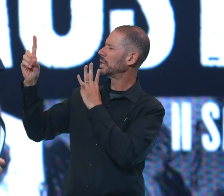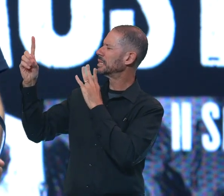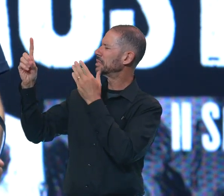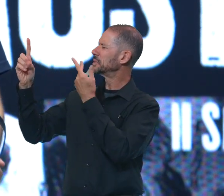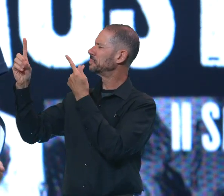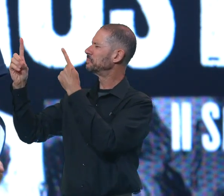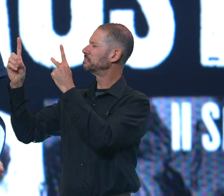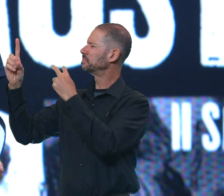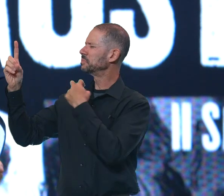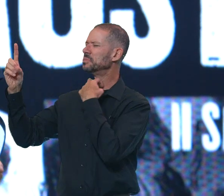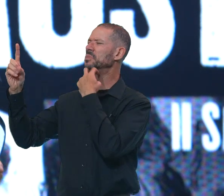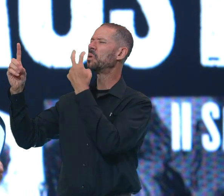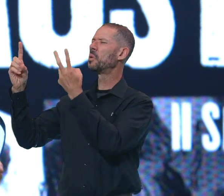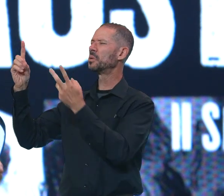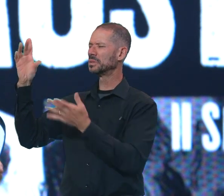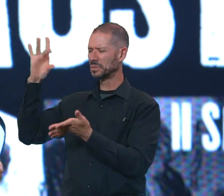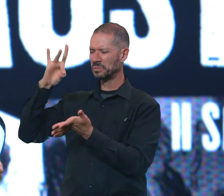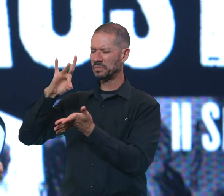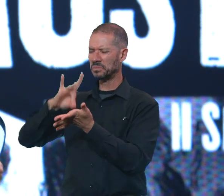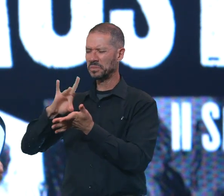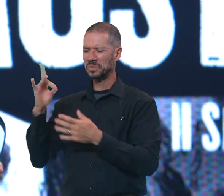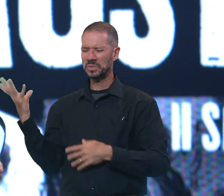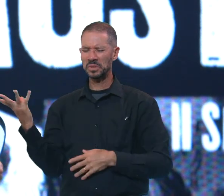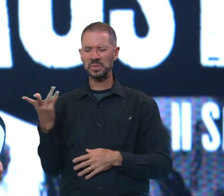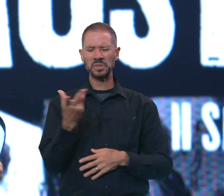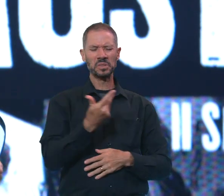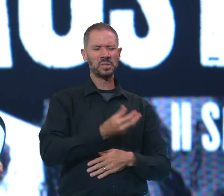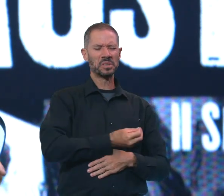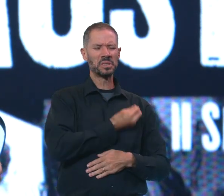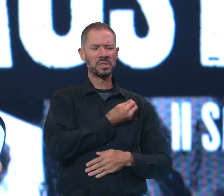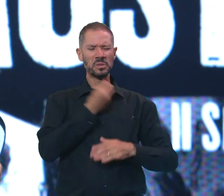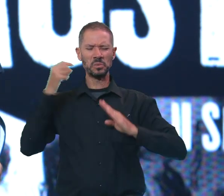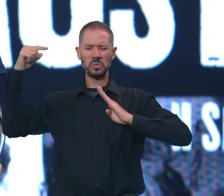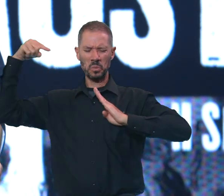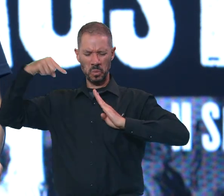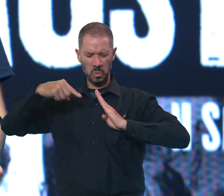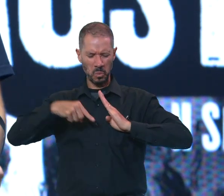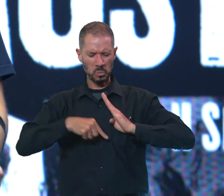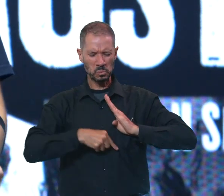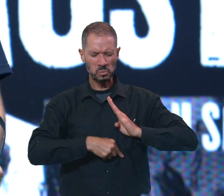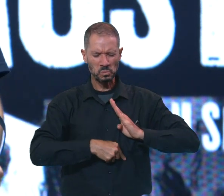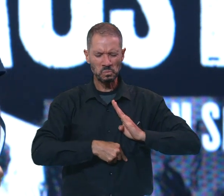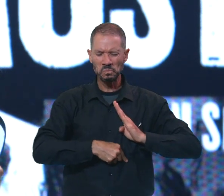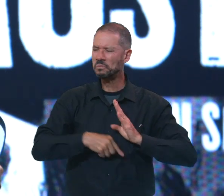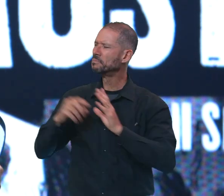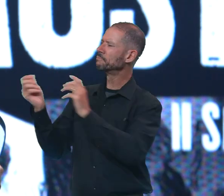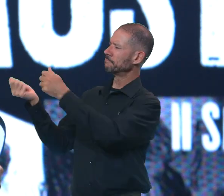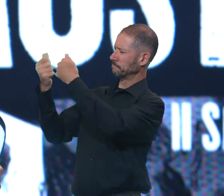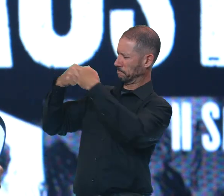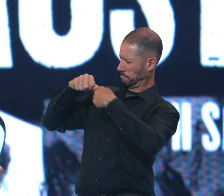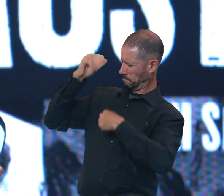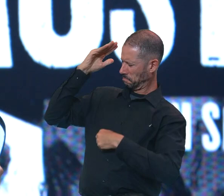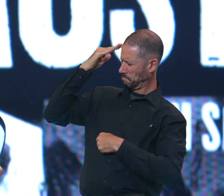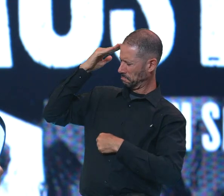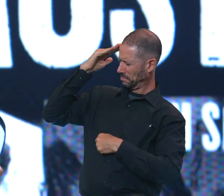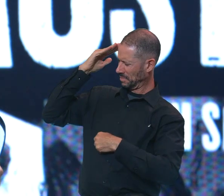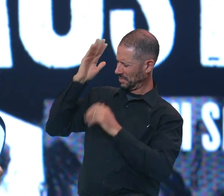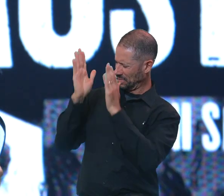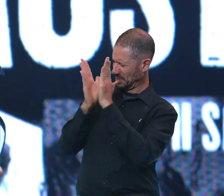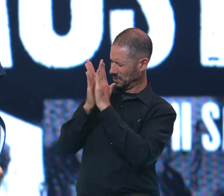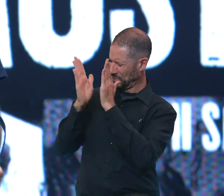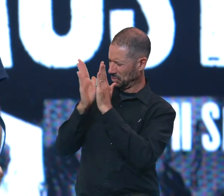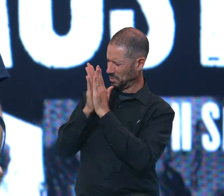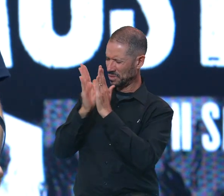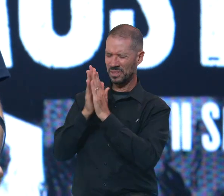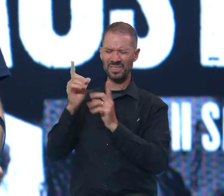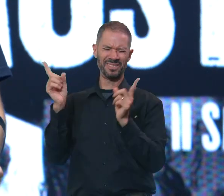Tua palavra é viva, real, eficaz, e ela pode penetrar os nossos corações, nos dando entendimento. E eu oro agora, Deus, não